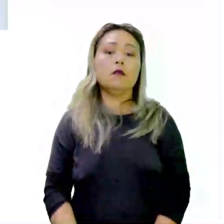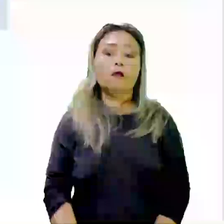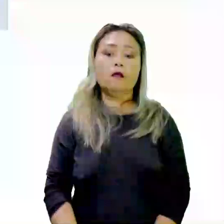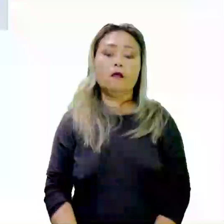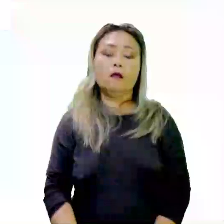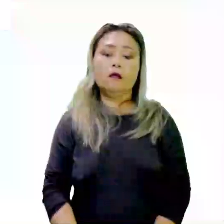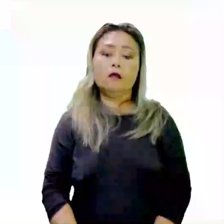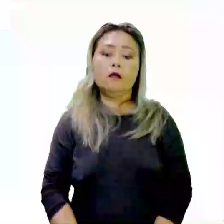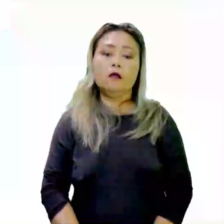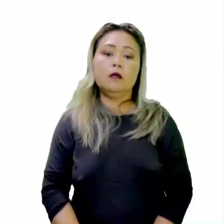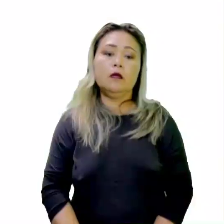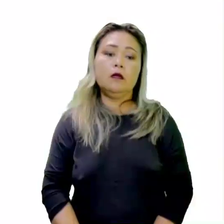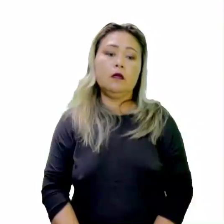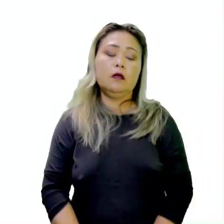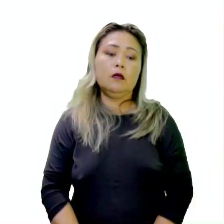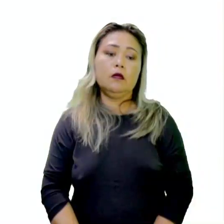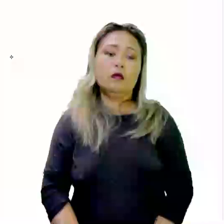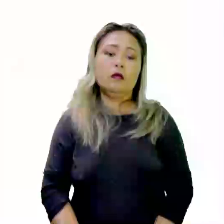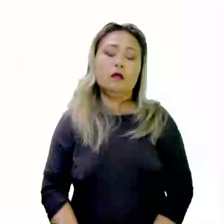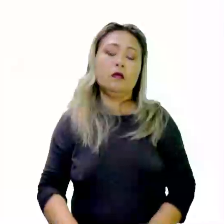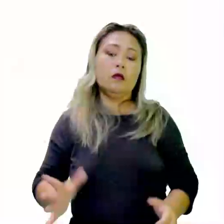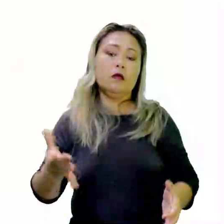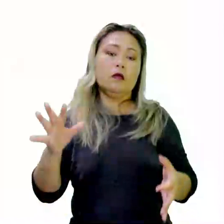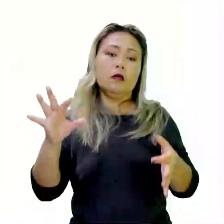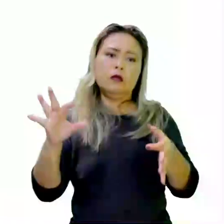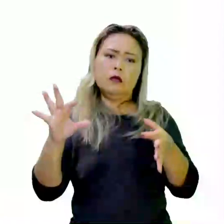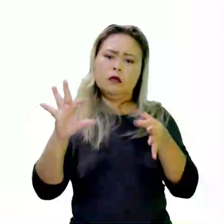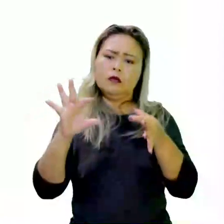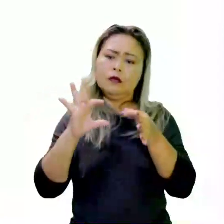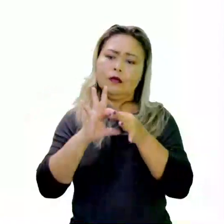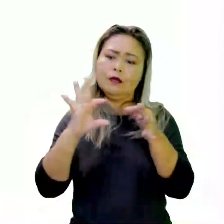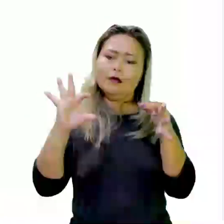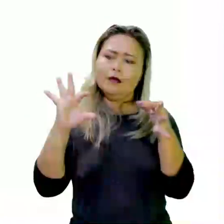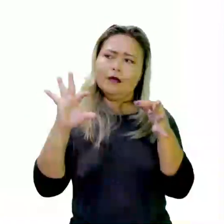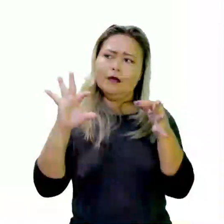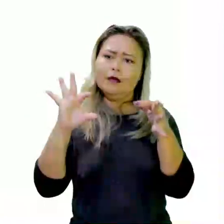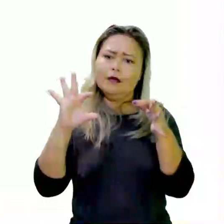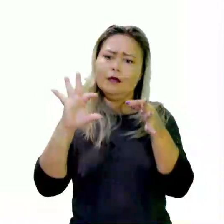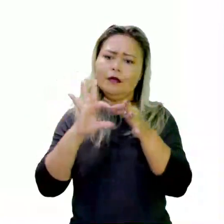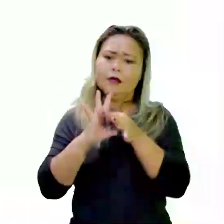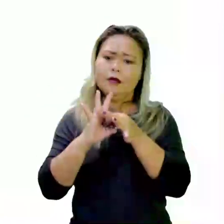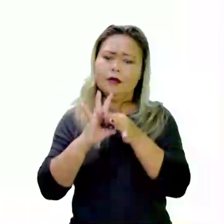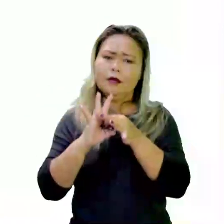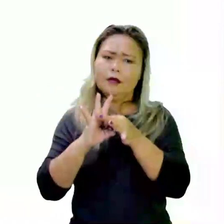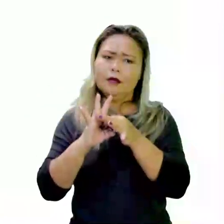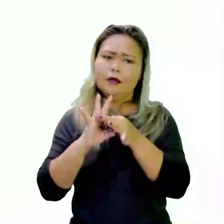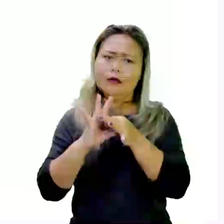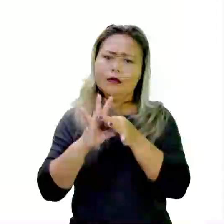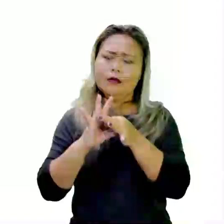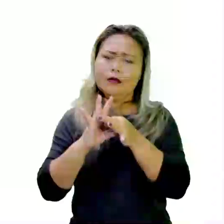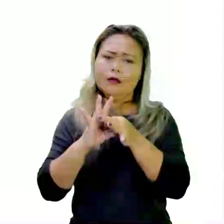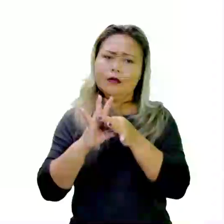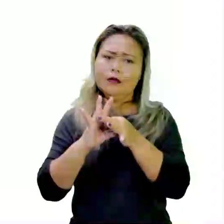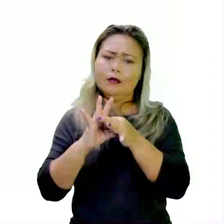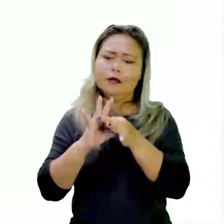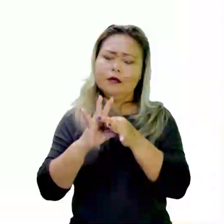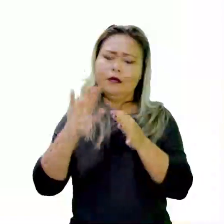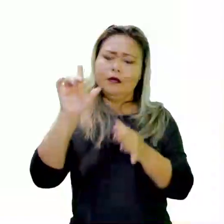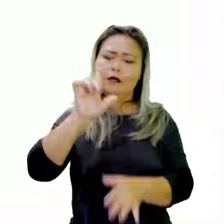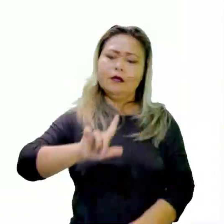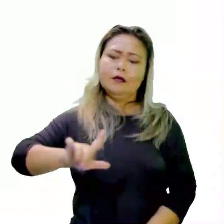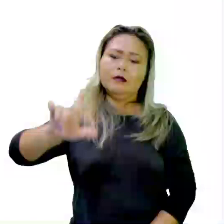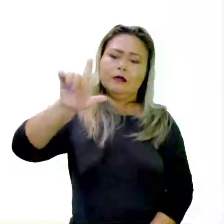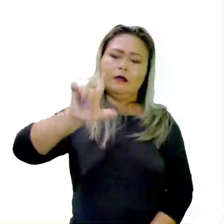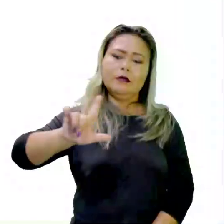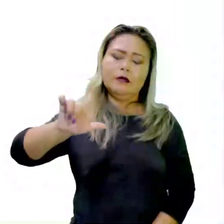Seguindo, vamos aqui, a conexão. Conexão, vamos fazer só uma abordagem rápida aí sobre a literatura